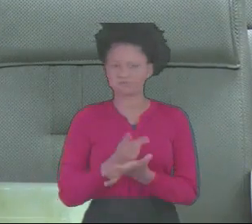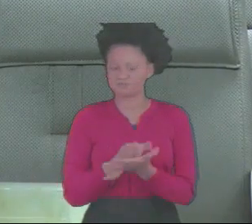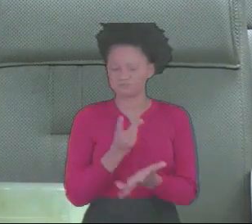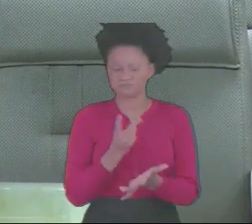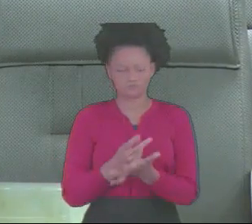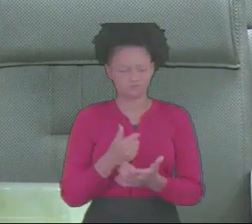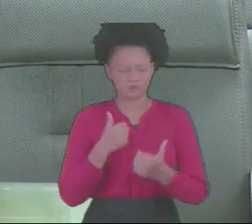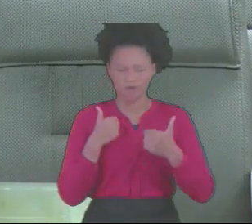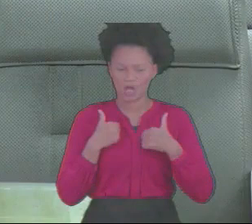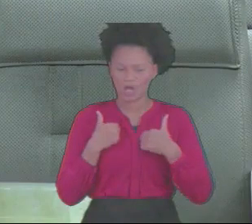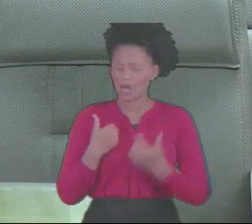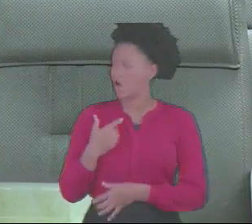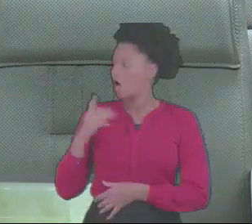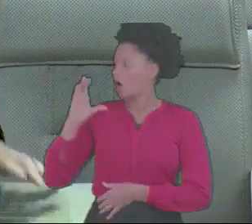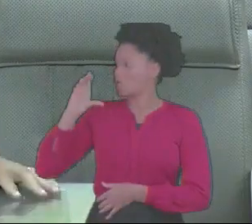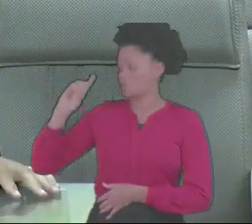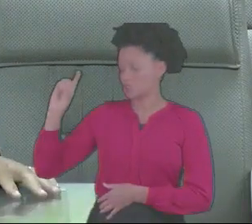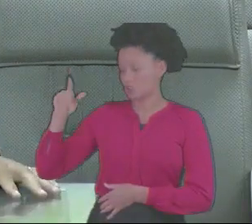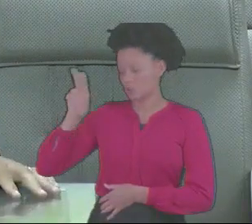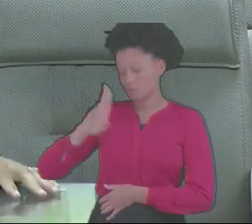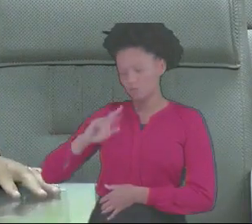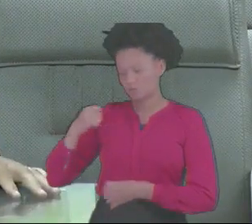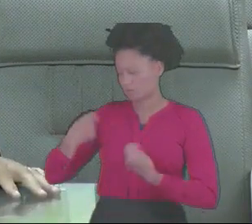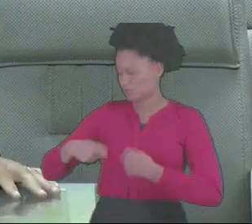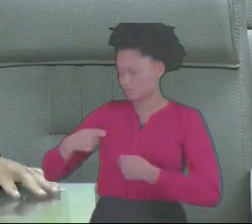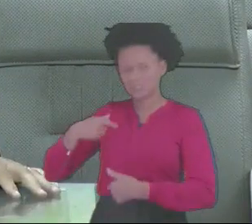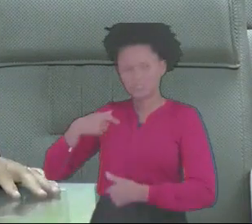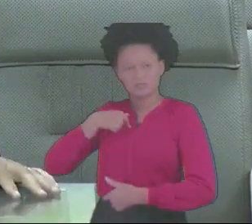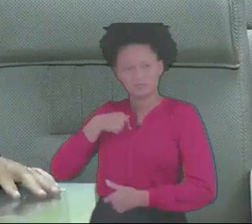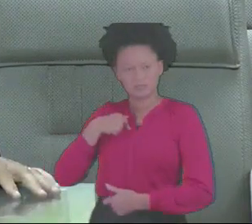Deus necessita urgentemente dela